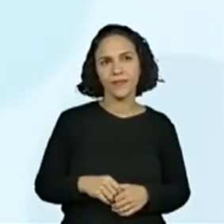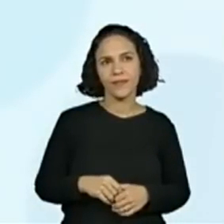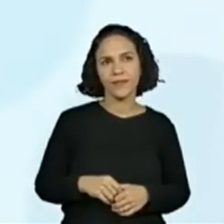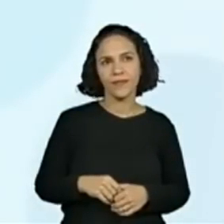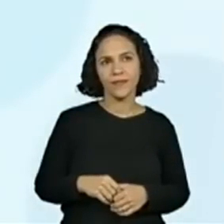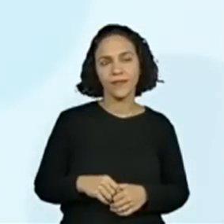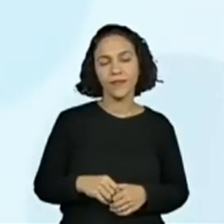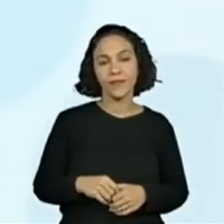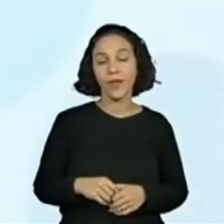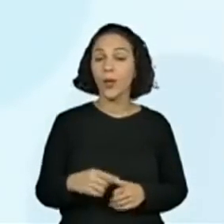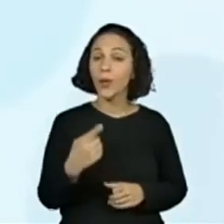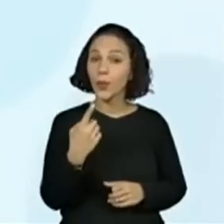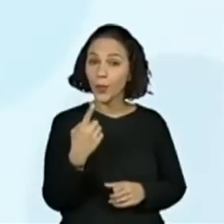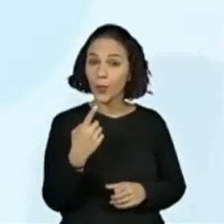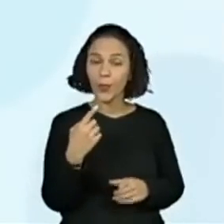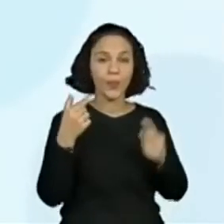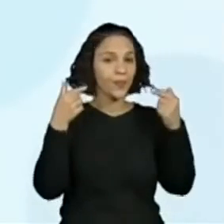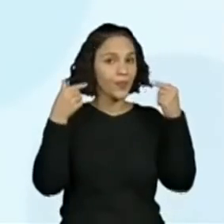um